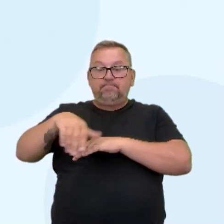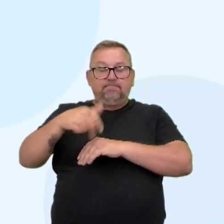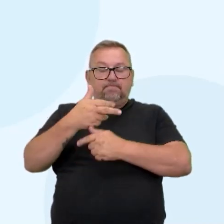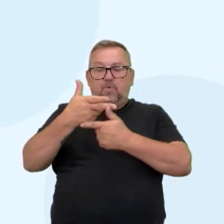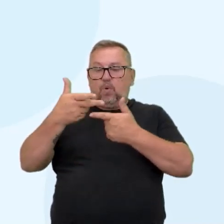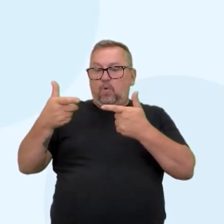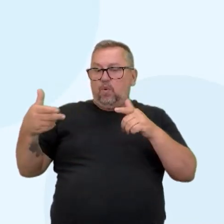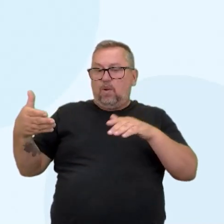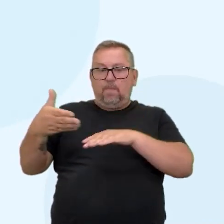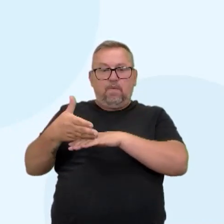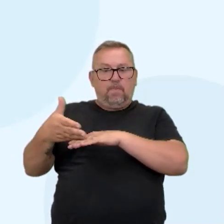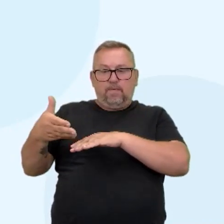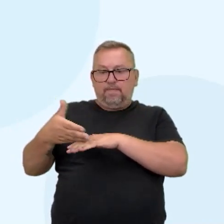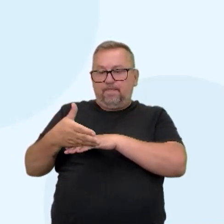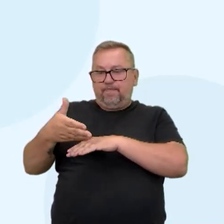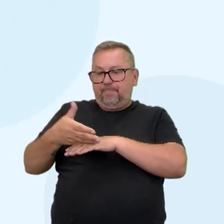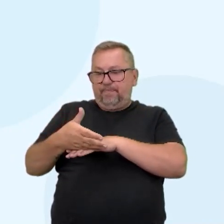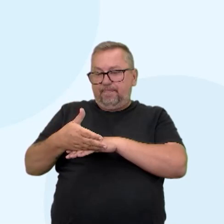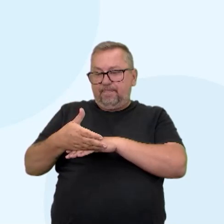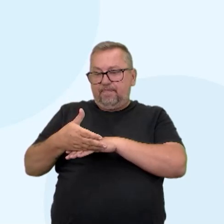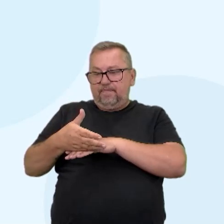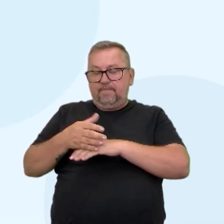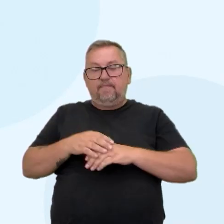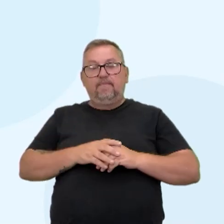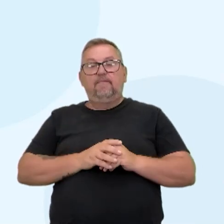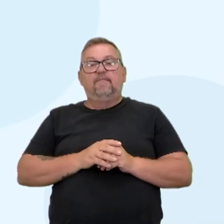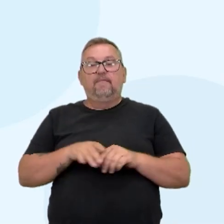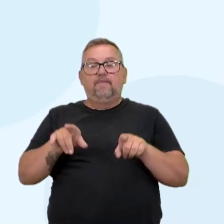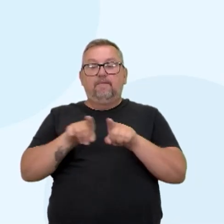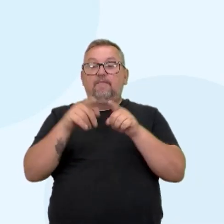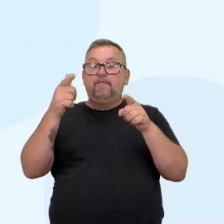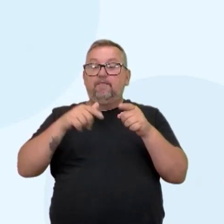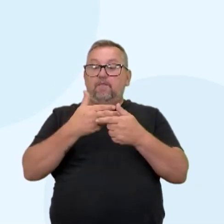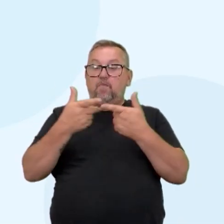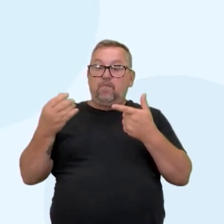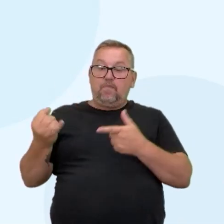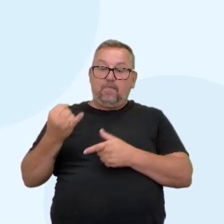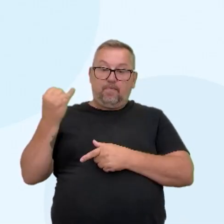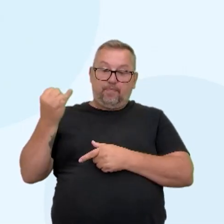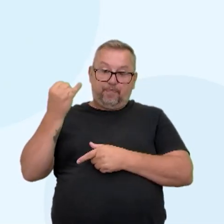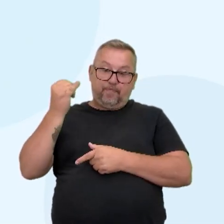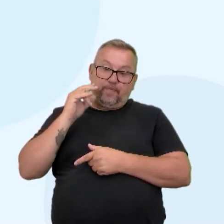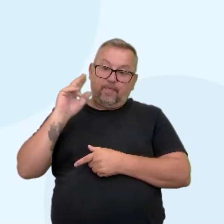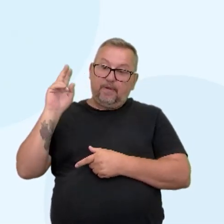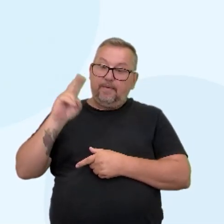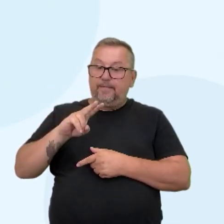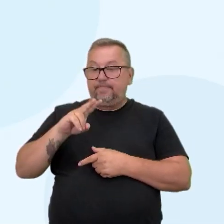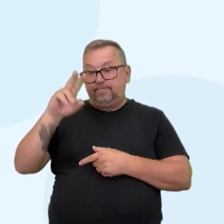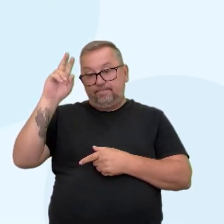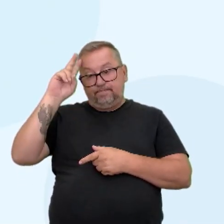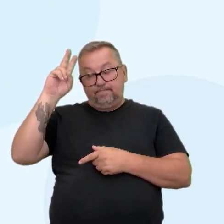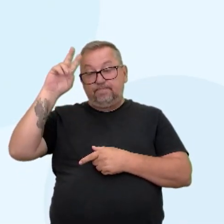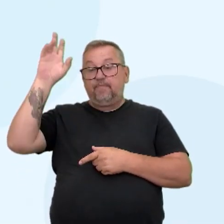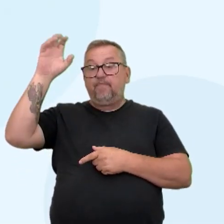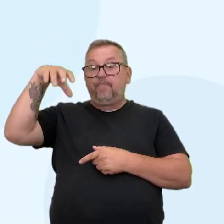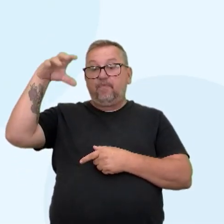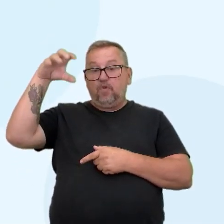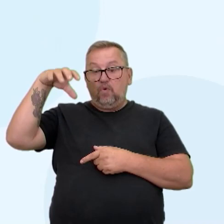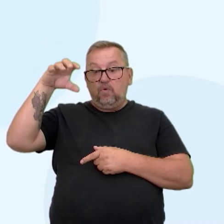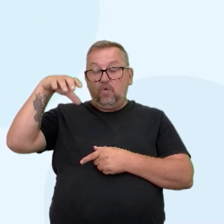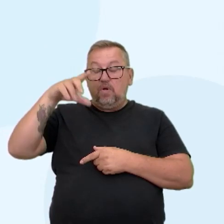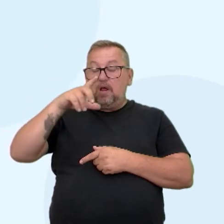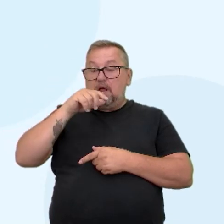os acessos, né? E outra coisa também super importante, quando você lembrou da questão da chuva, e eu falei aqui